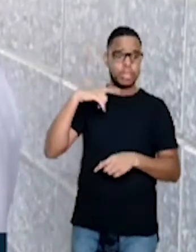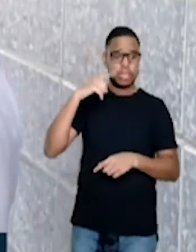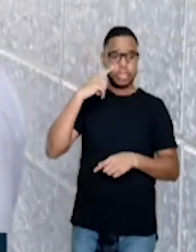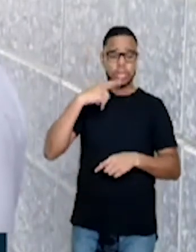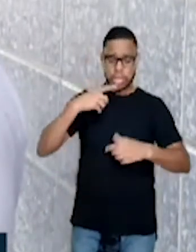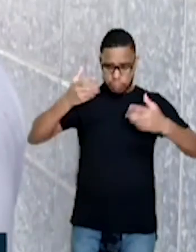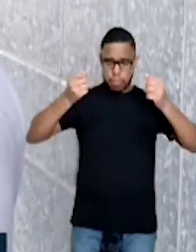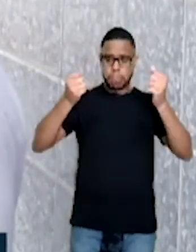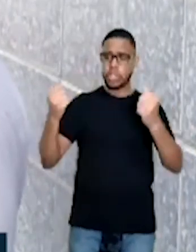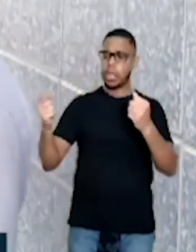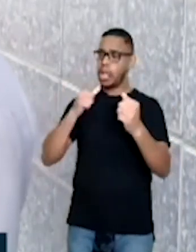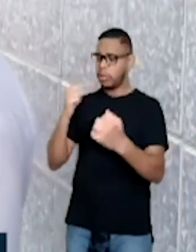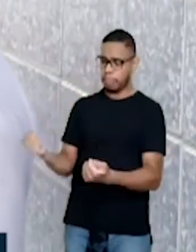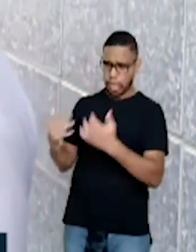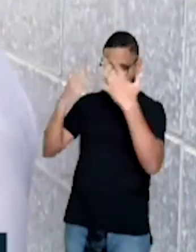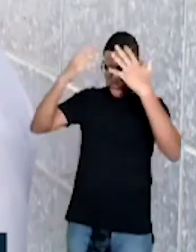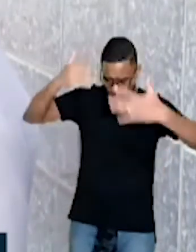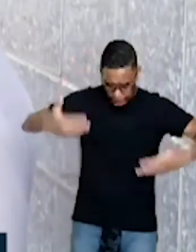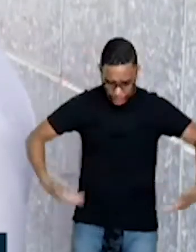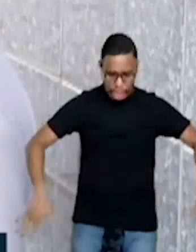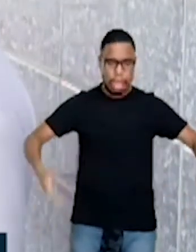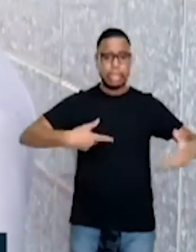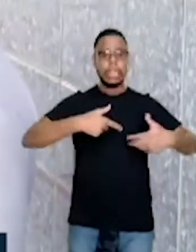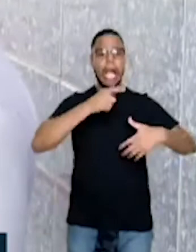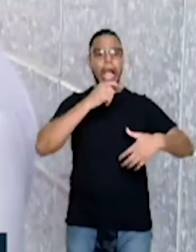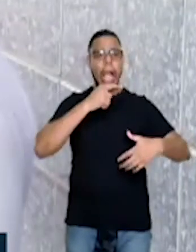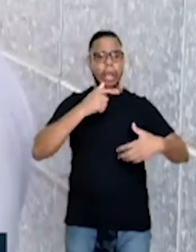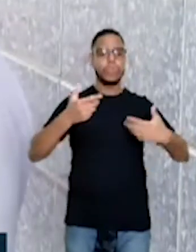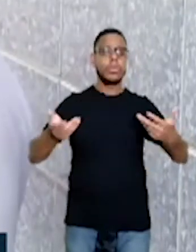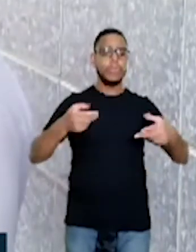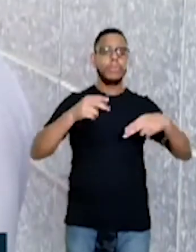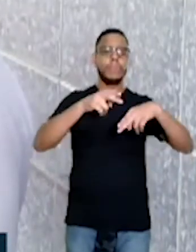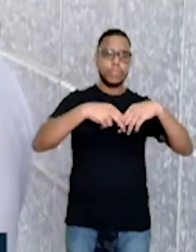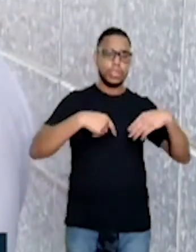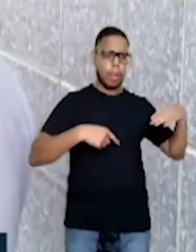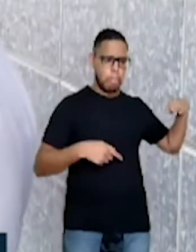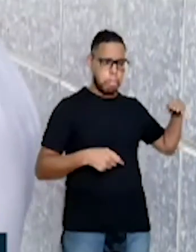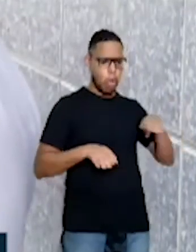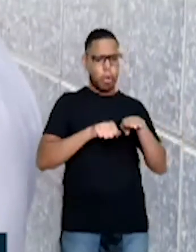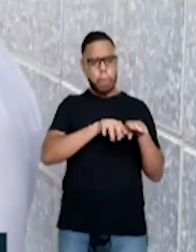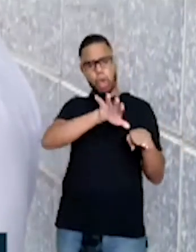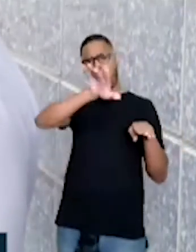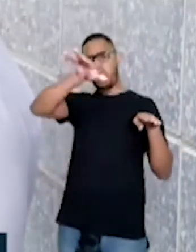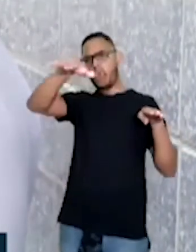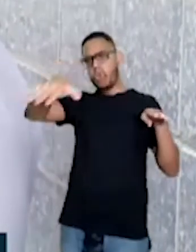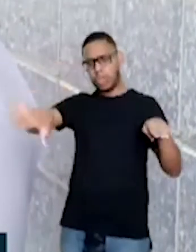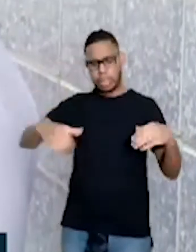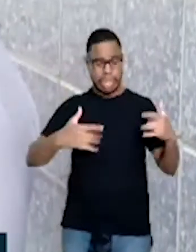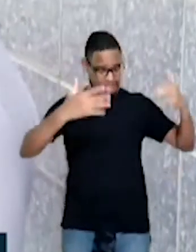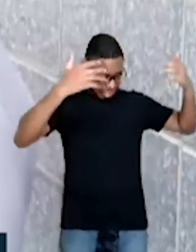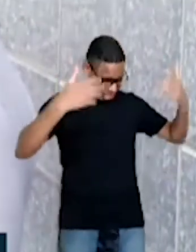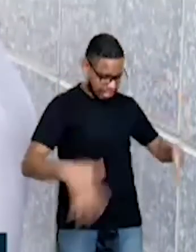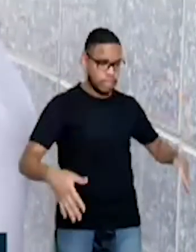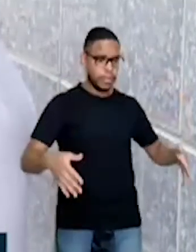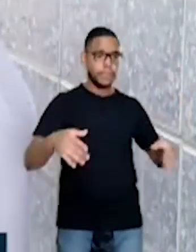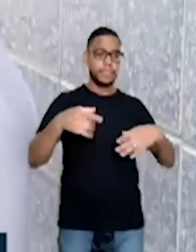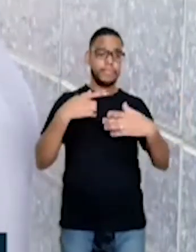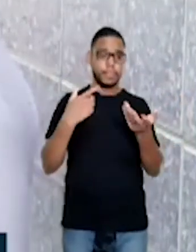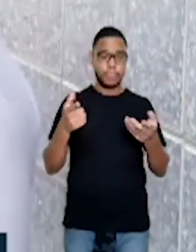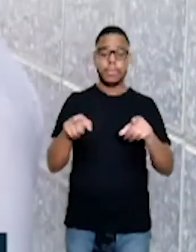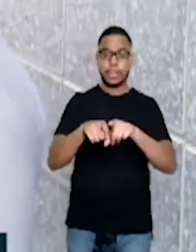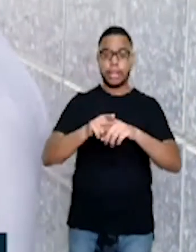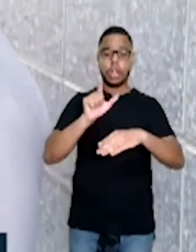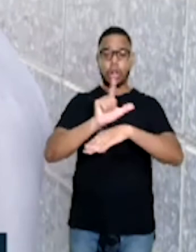o xingo lá de dentro, porque toma banho, que carro passa muito perto, dentro da poça aí. Bom, dentro de um comércio do que a gente